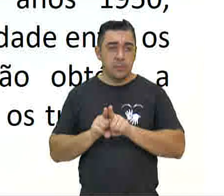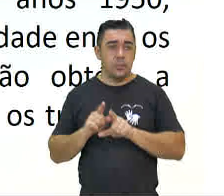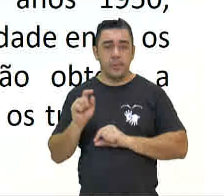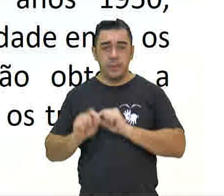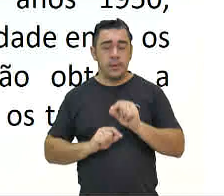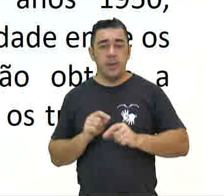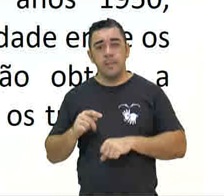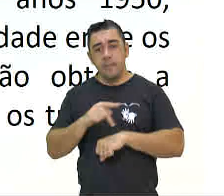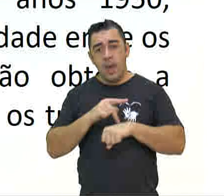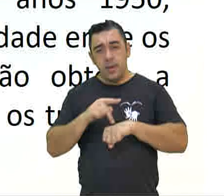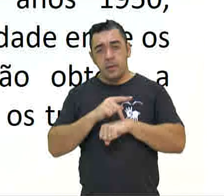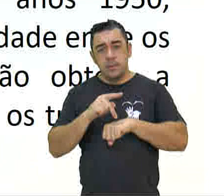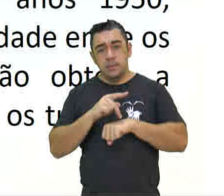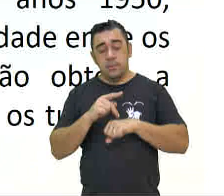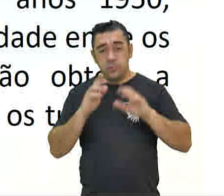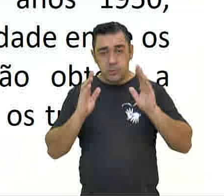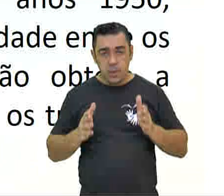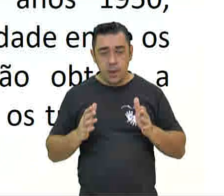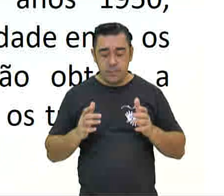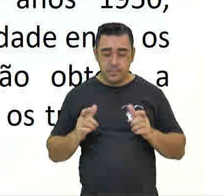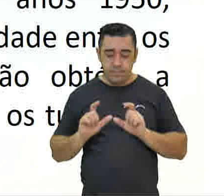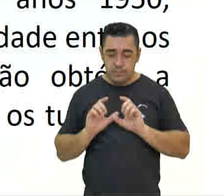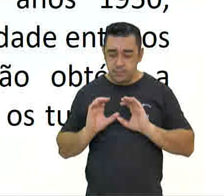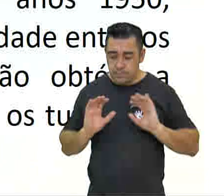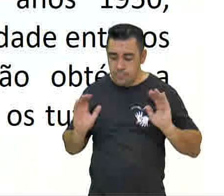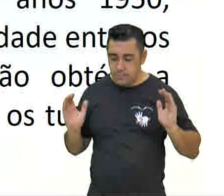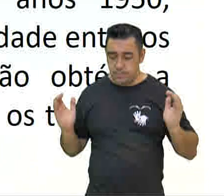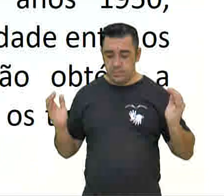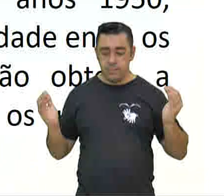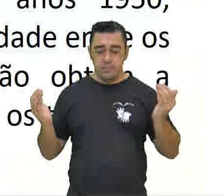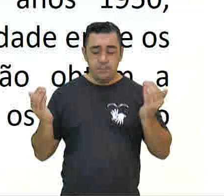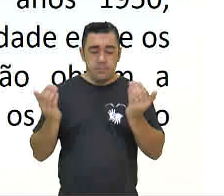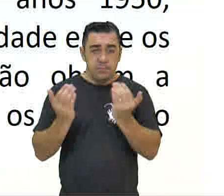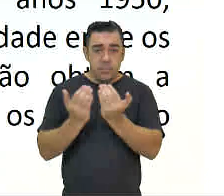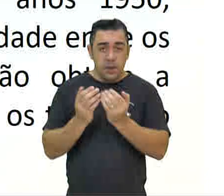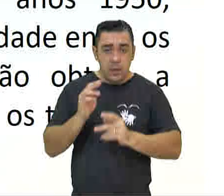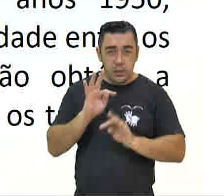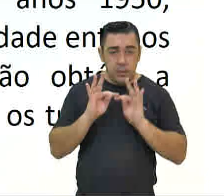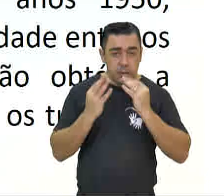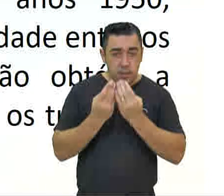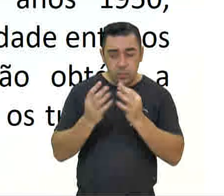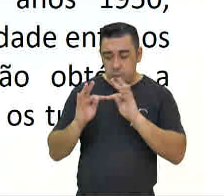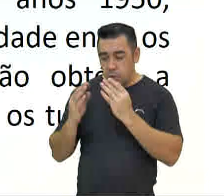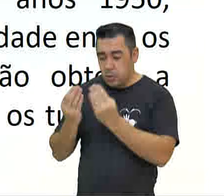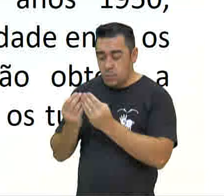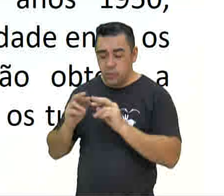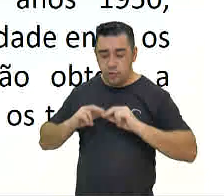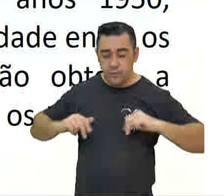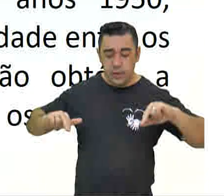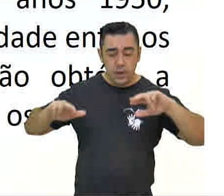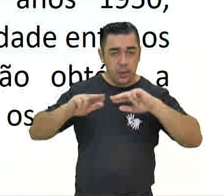o país. Como disse, vira o Maracanã, com várias torcidas. Aí vem a bronca.